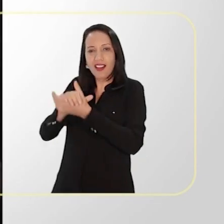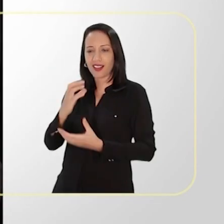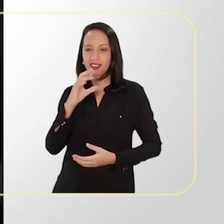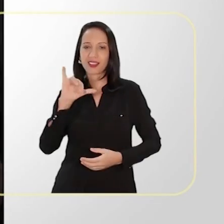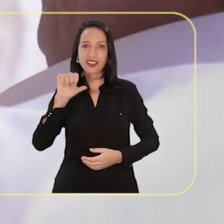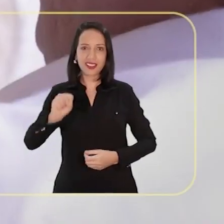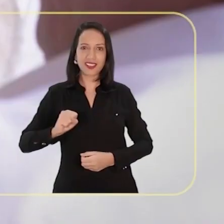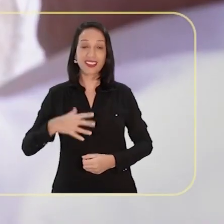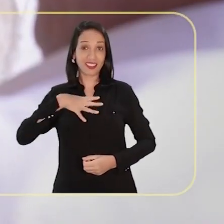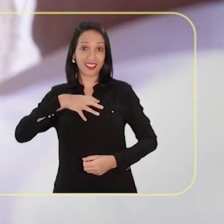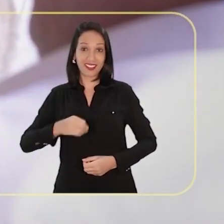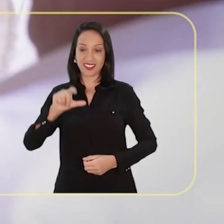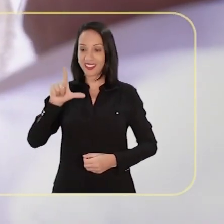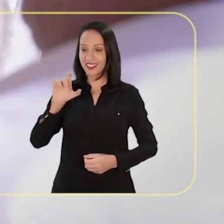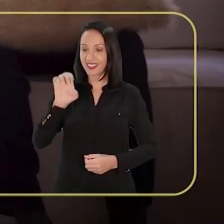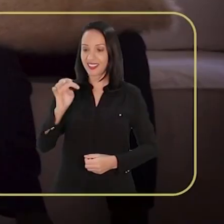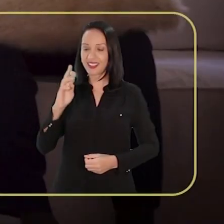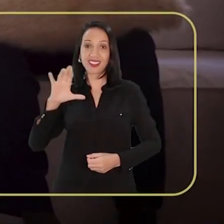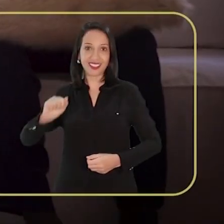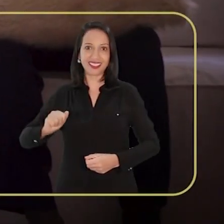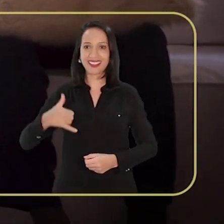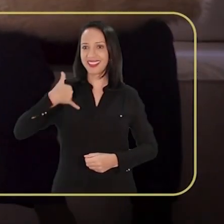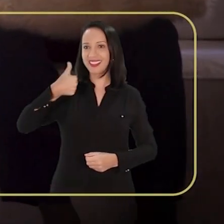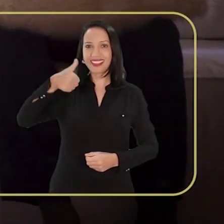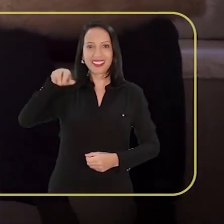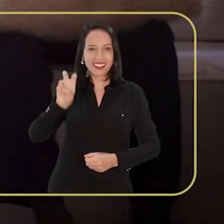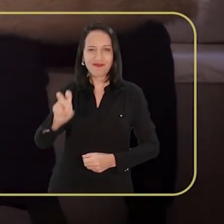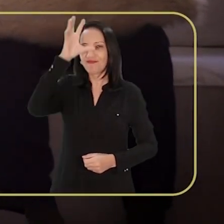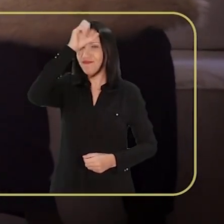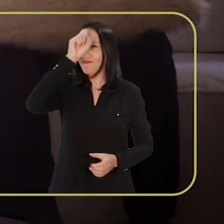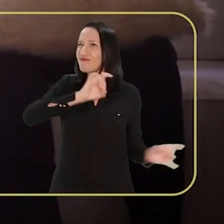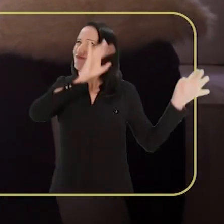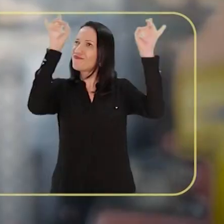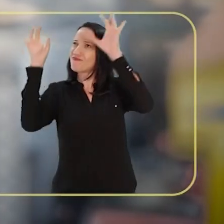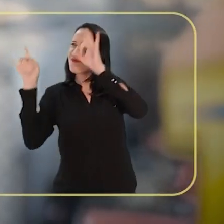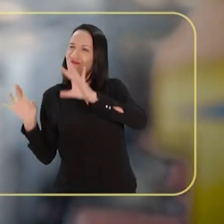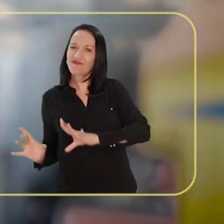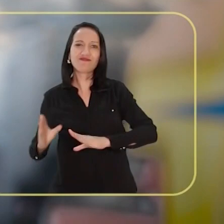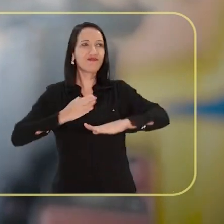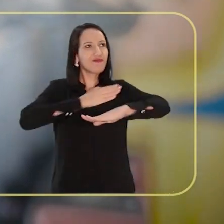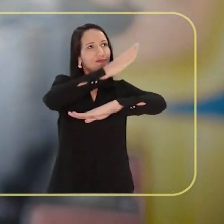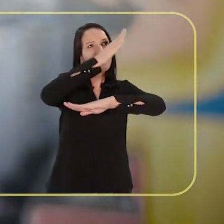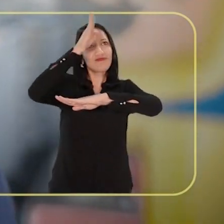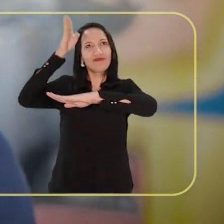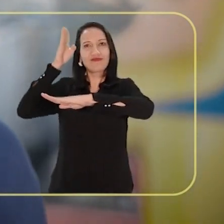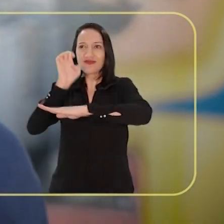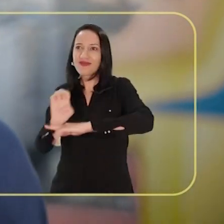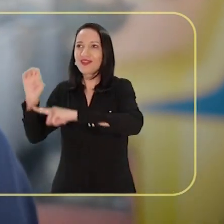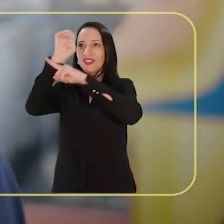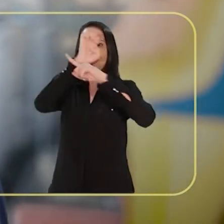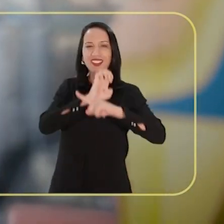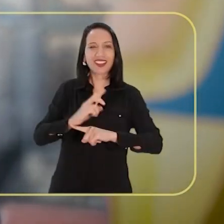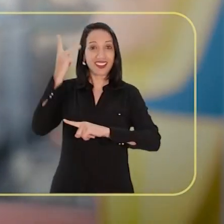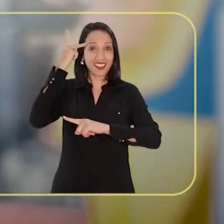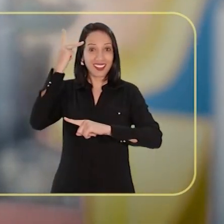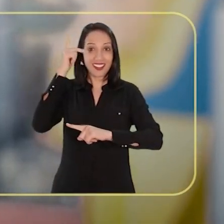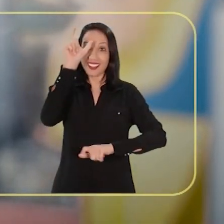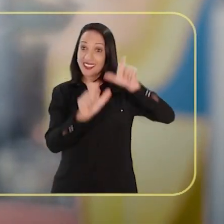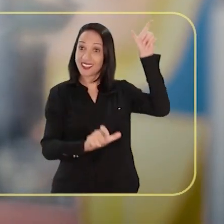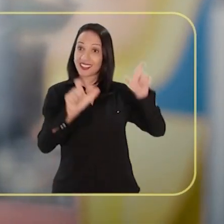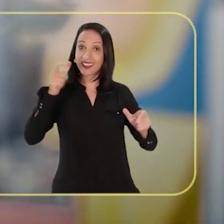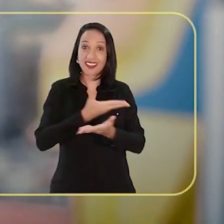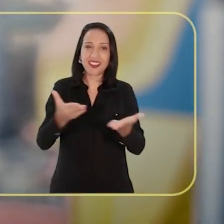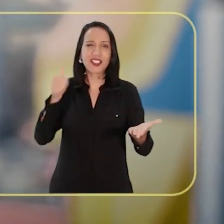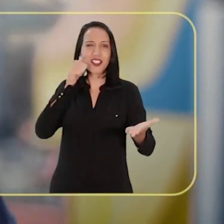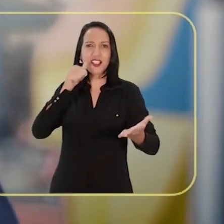a Cris, minha esposa, e a minha filha Letícia, de 15 anos, com quem aprendo todos os dias. Ao percorrer o estado de São Paulo, tenho encontrado inúmeras